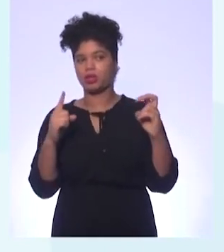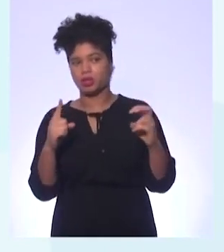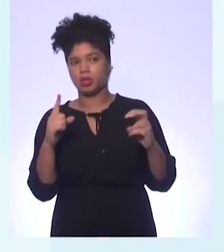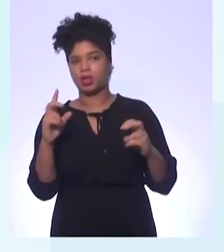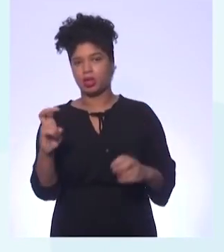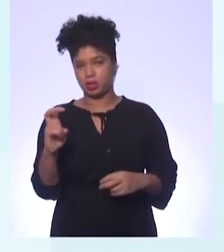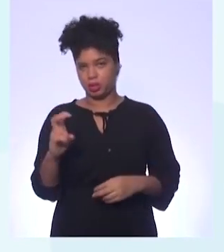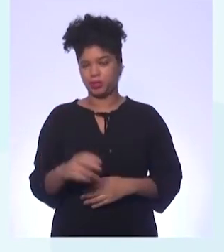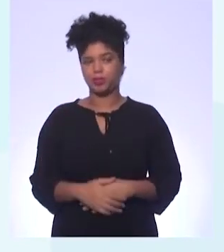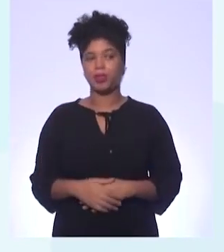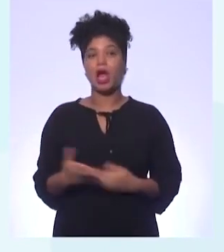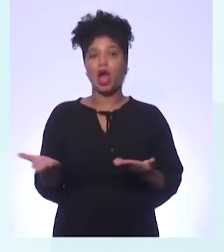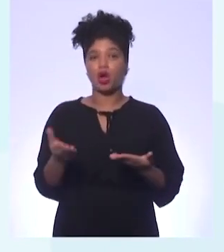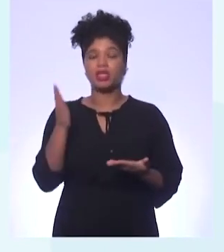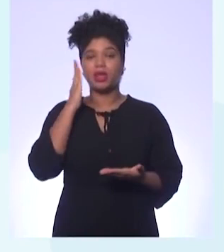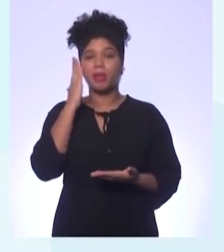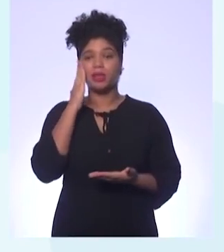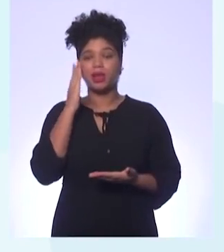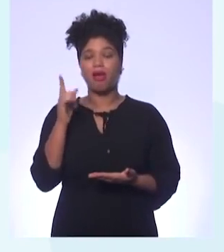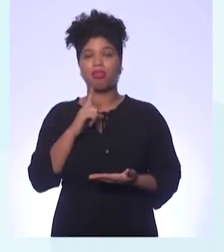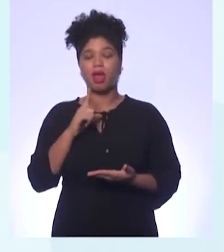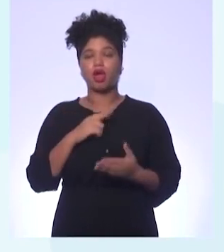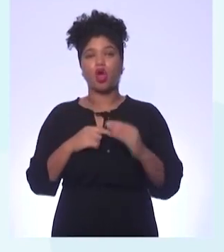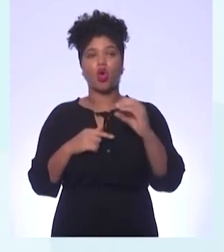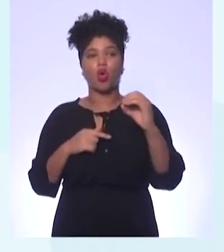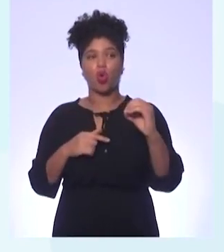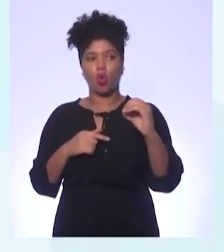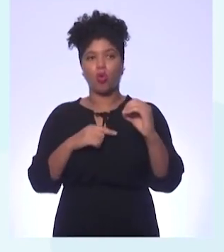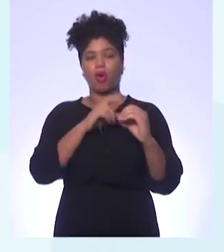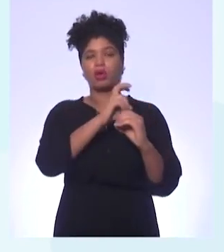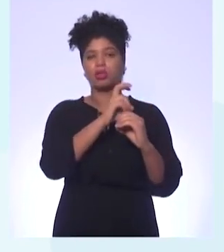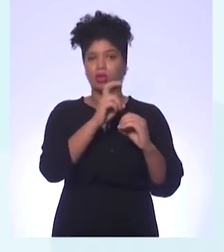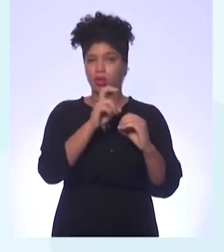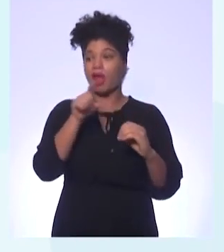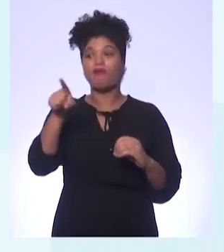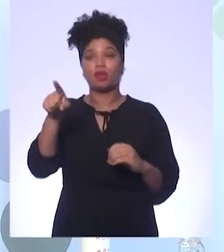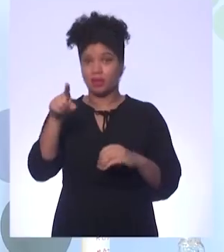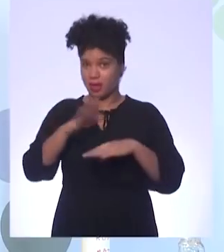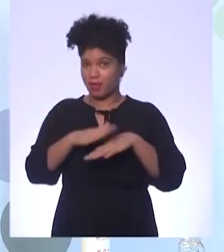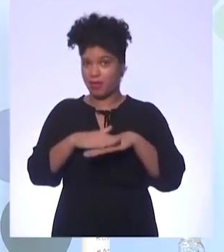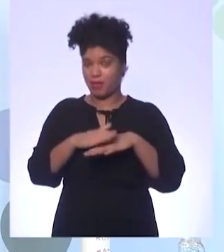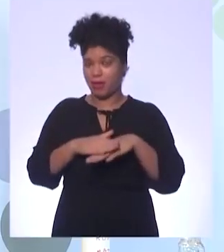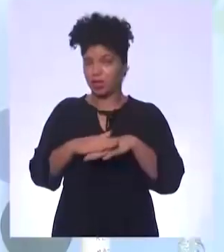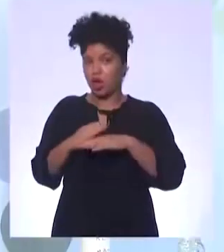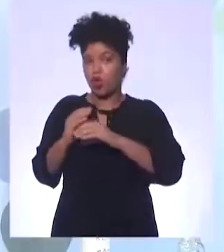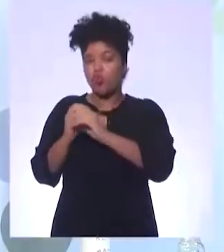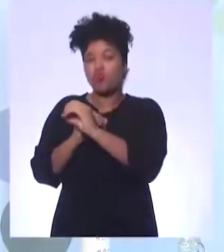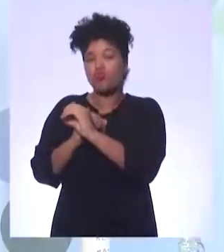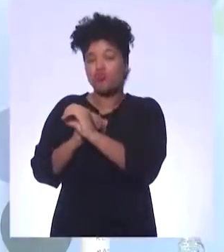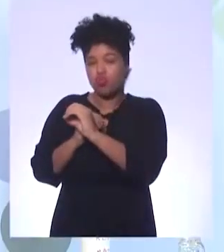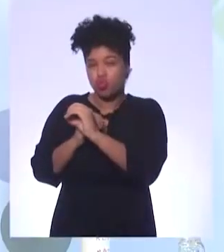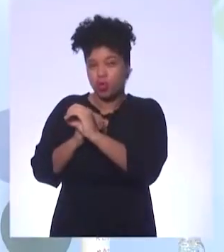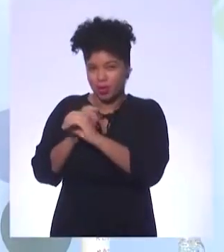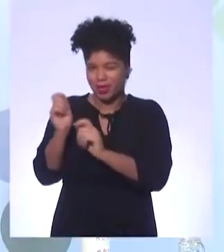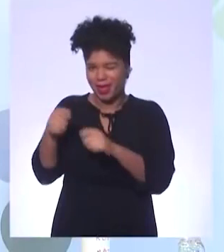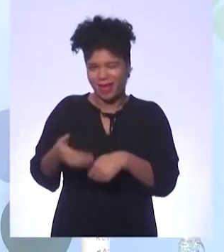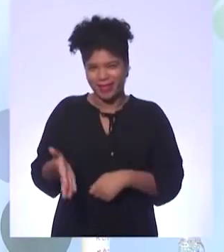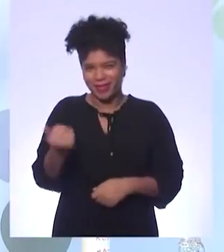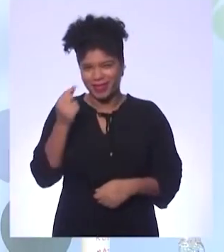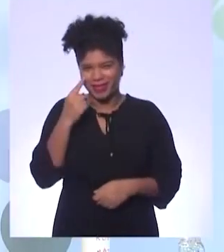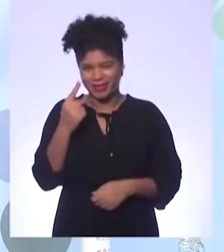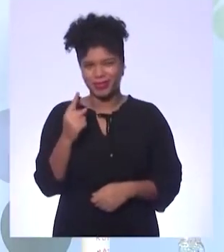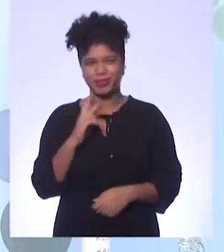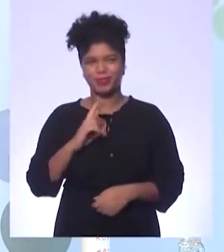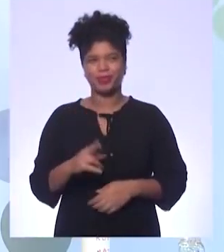fazer como exemplo a roda maior e depois você vai fazer como atividade a roda menor. Tá bom? Pode ser? Então, vamos lá para a